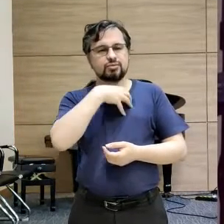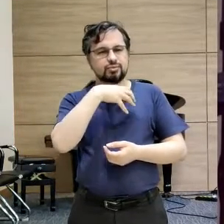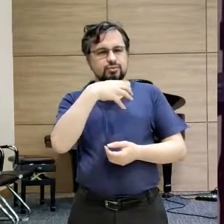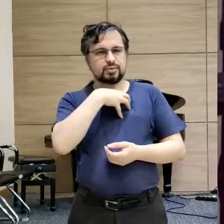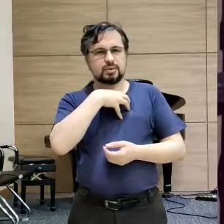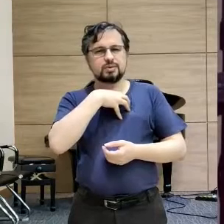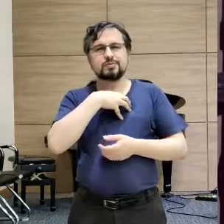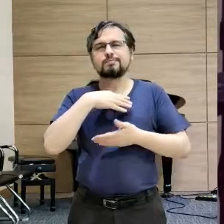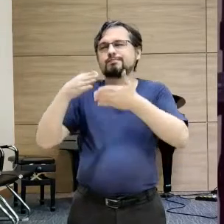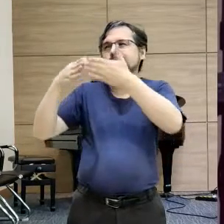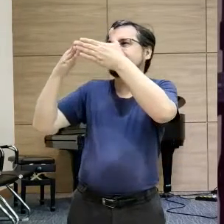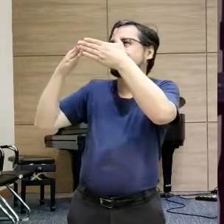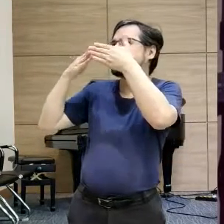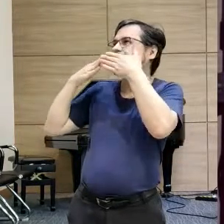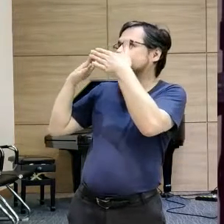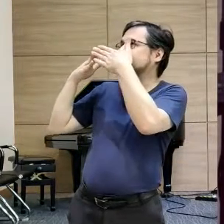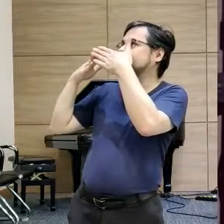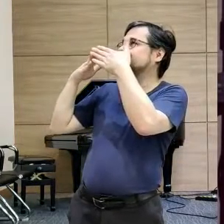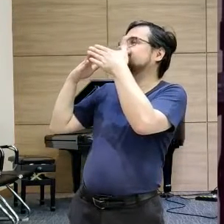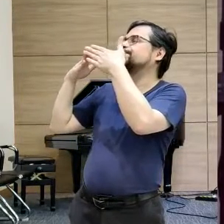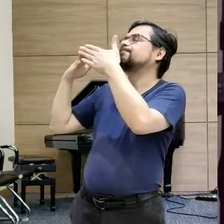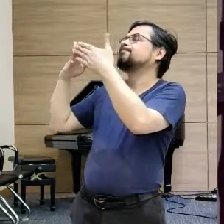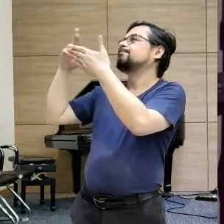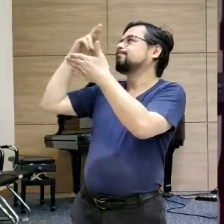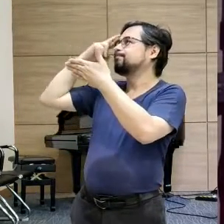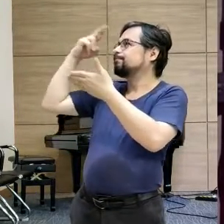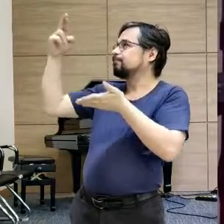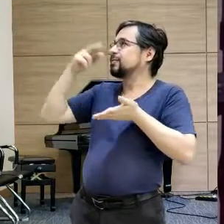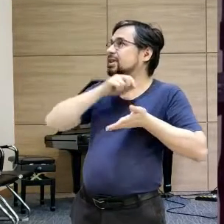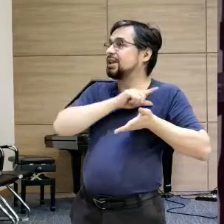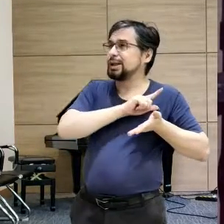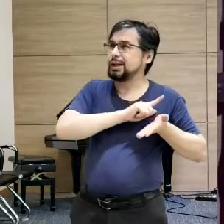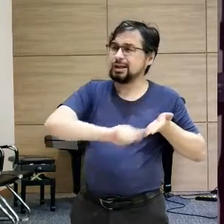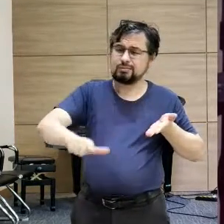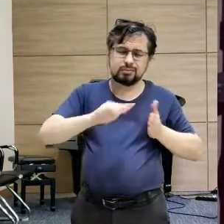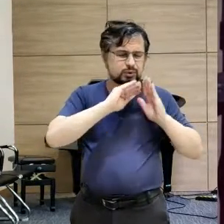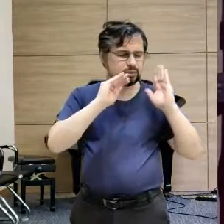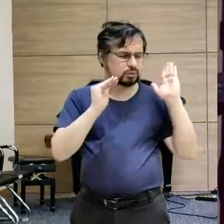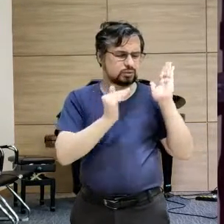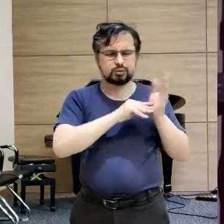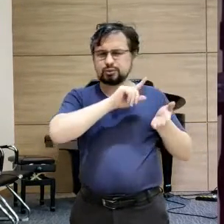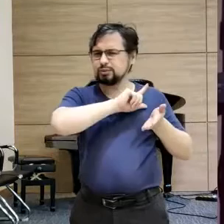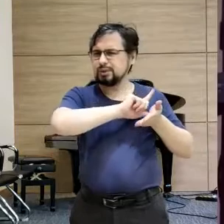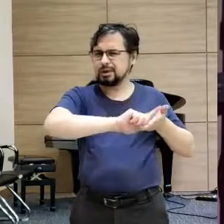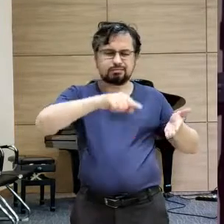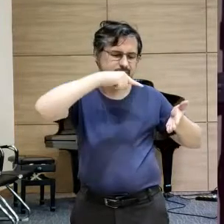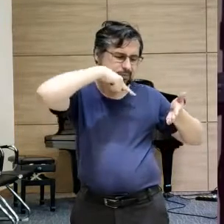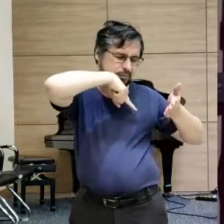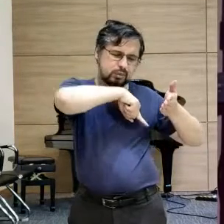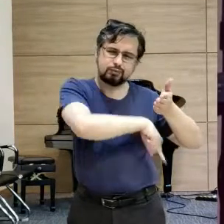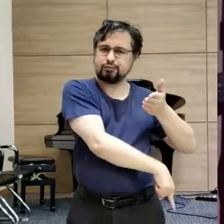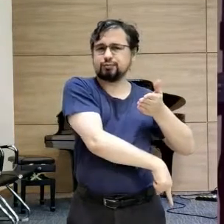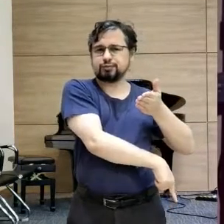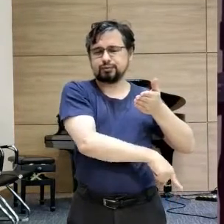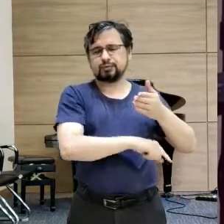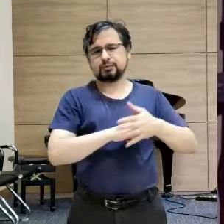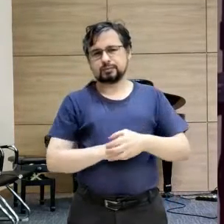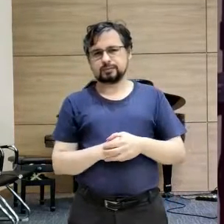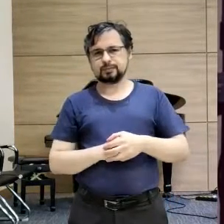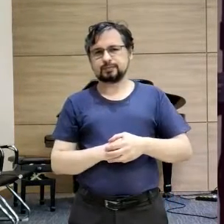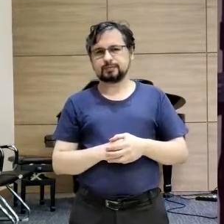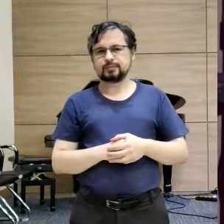a pedir para que o Senhor faça a verdadeira asepsia. Asepsia é aquela limpeza. Lembra que eu uso sempre a